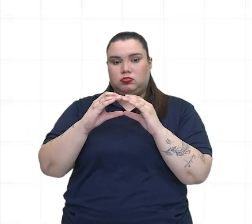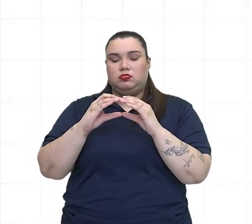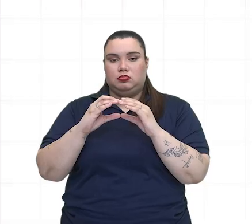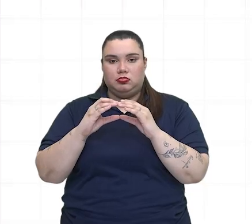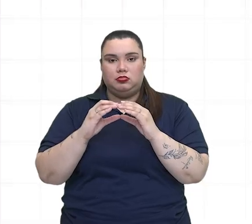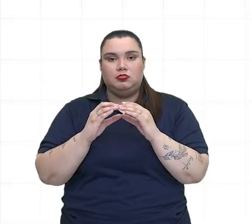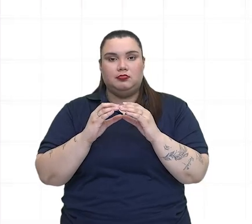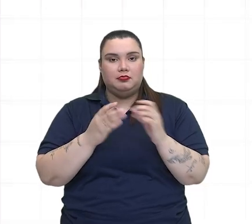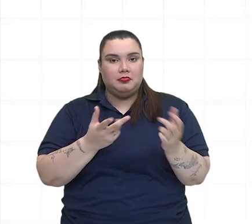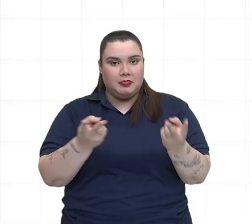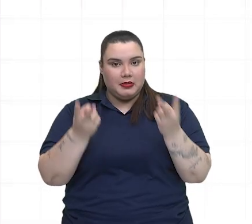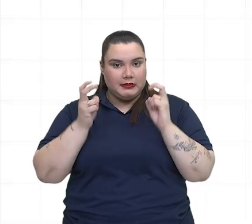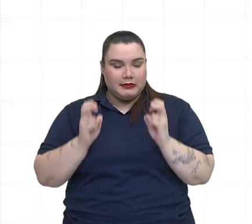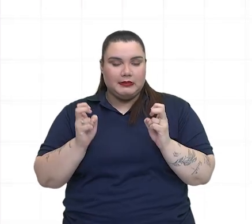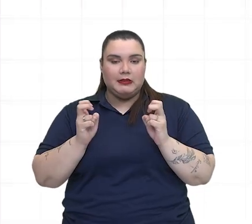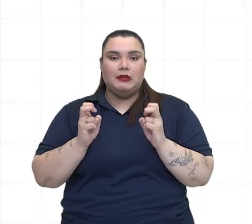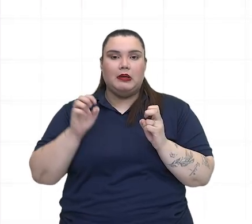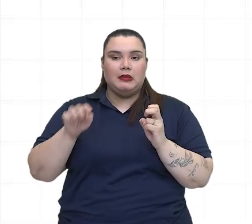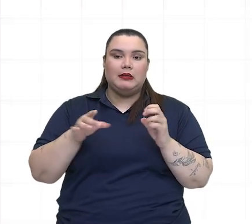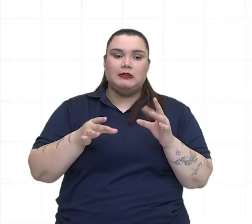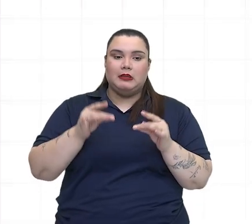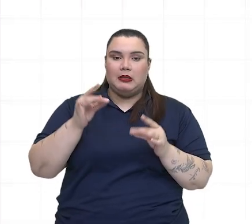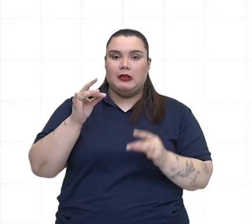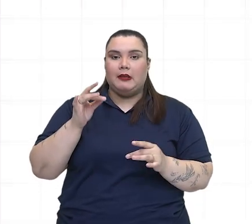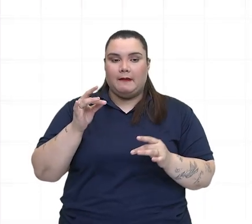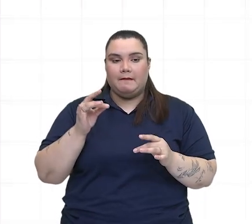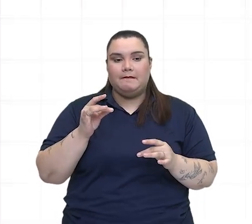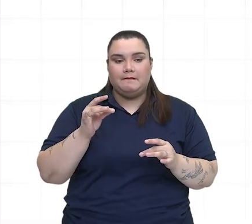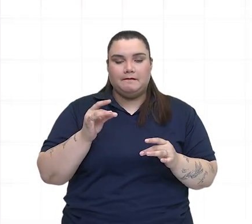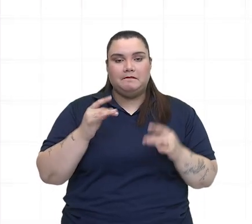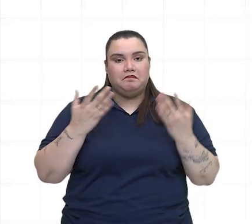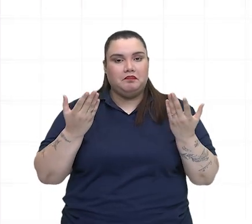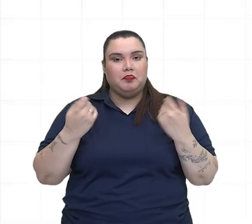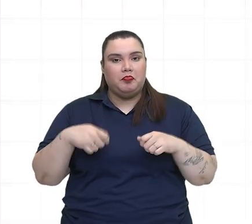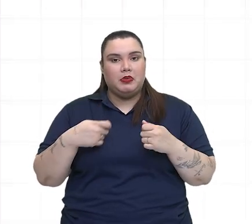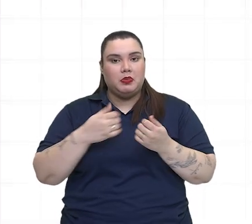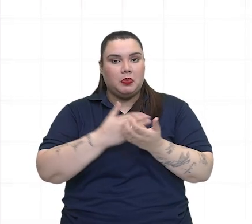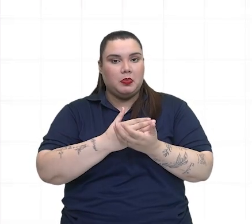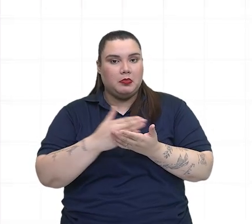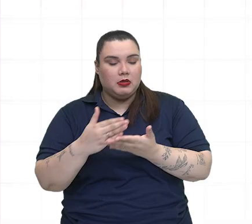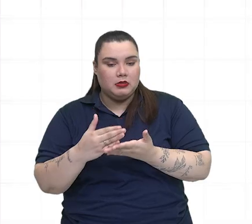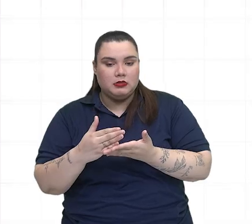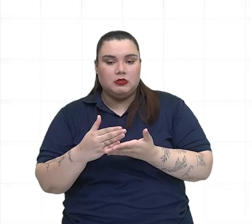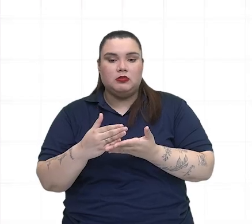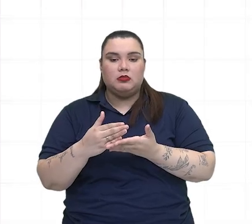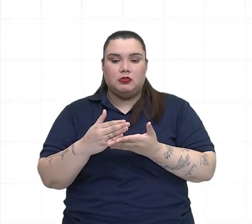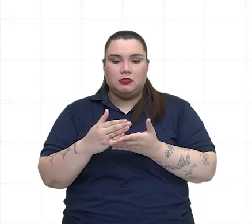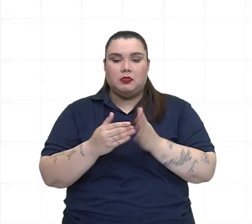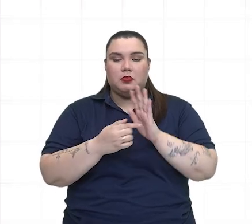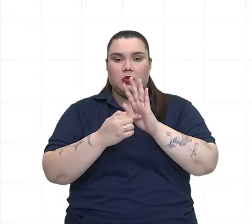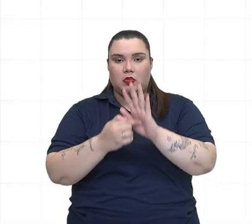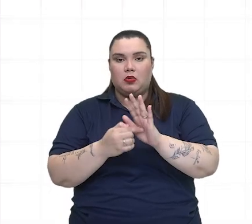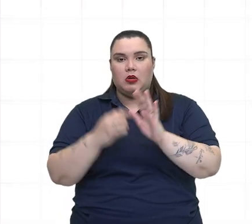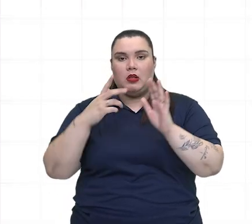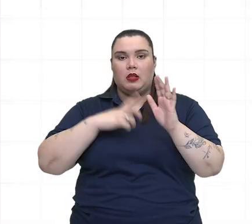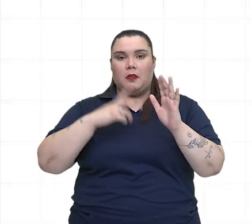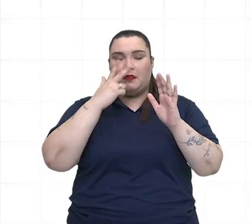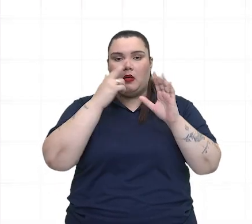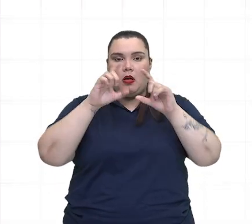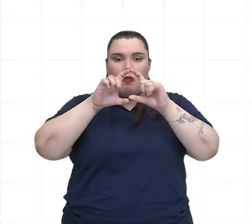retângulo arredondado, ele tem esse detalhe, né? Eu tenho que, para iniciar, eu tenho que botar o retângulo meio